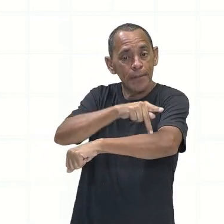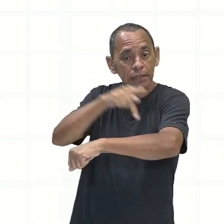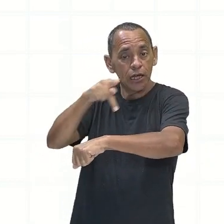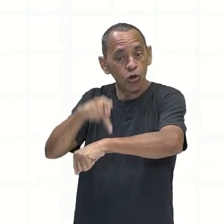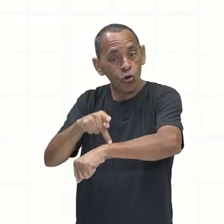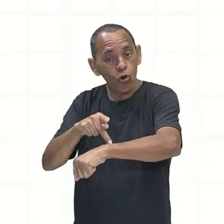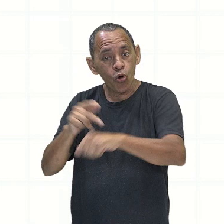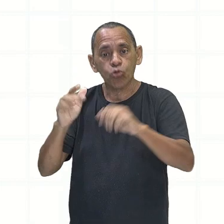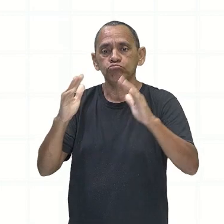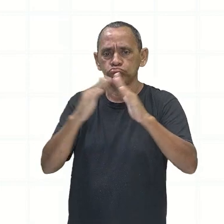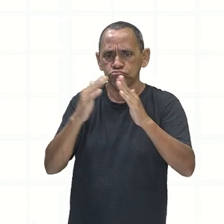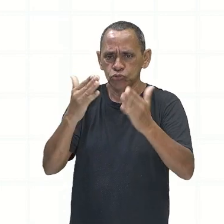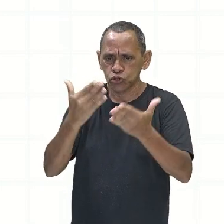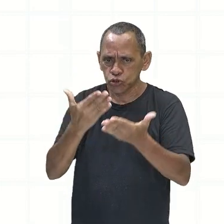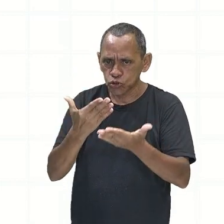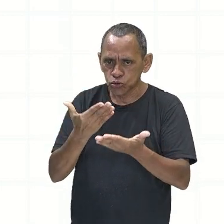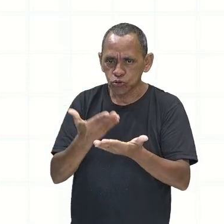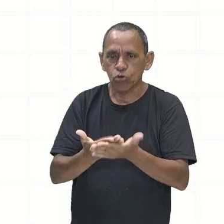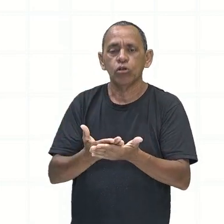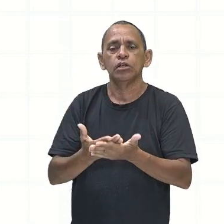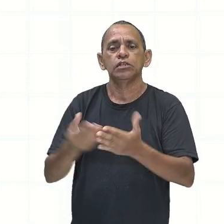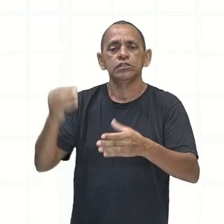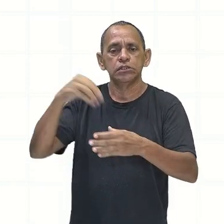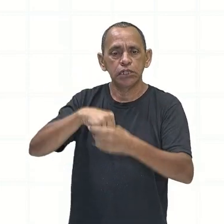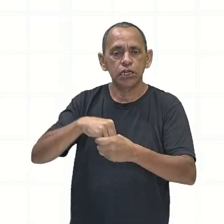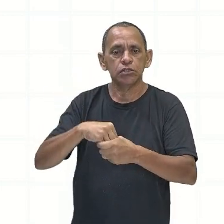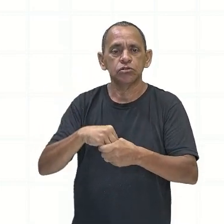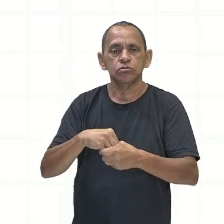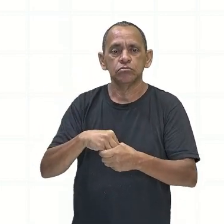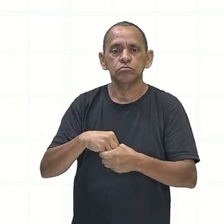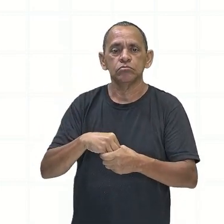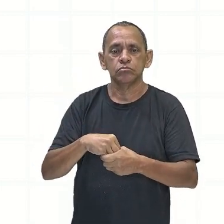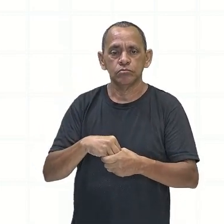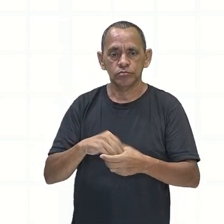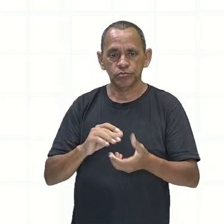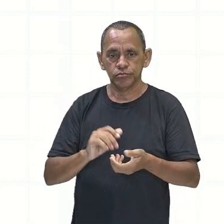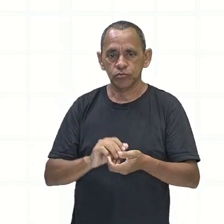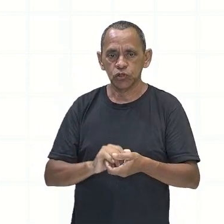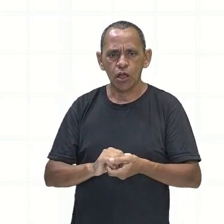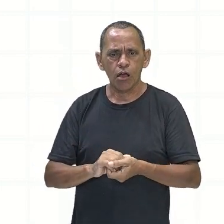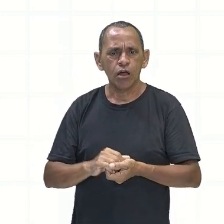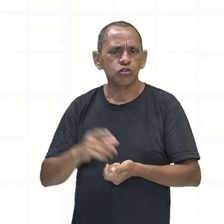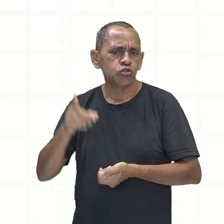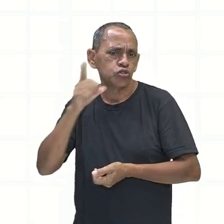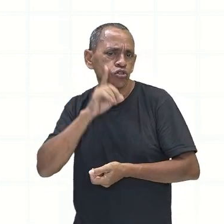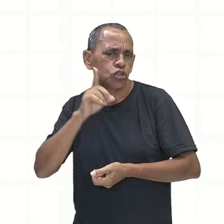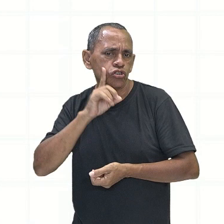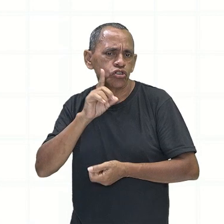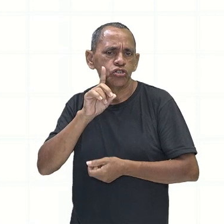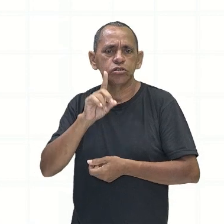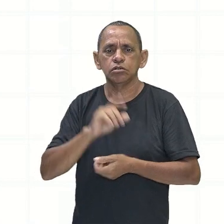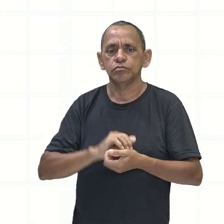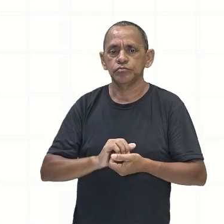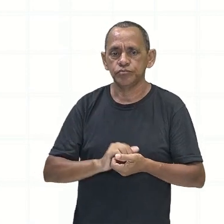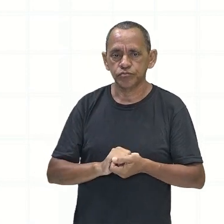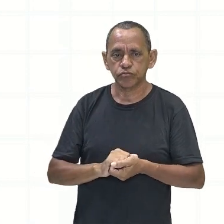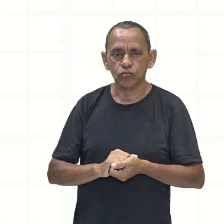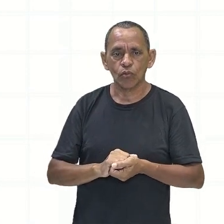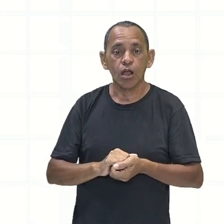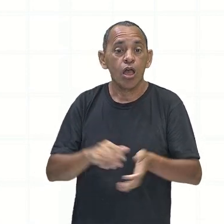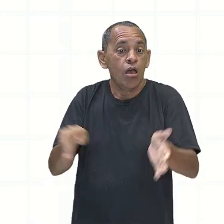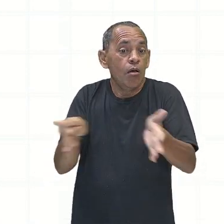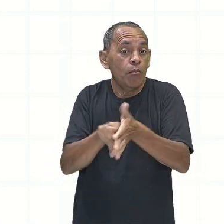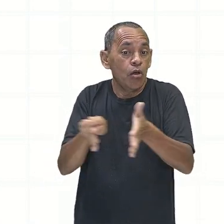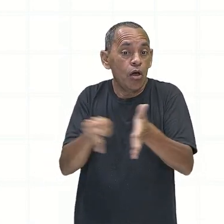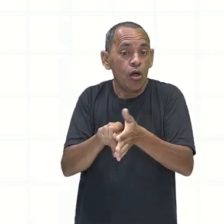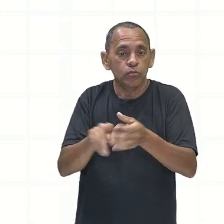escola. Então, são palavras comuns, usuais, né? Já o próprio, ele vai dar nome a